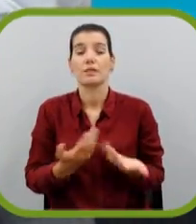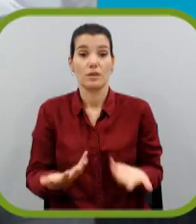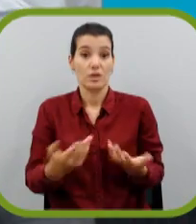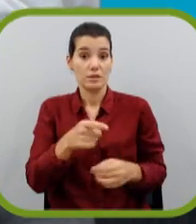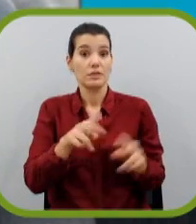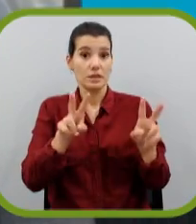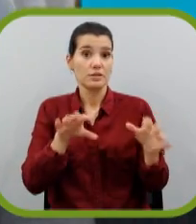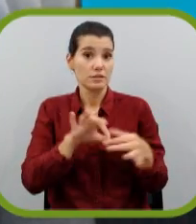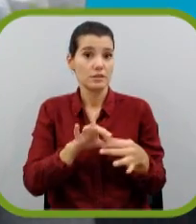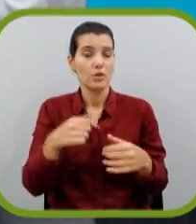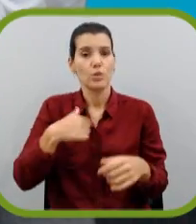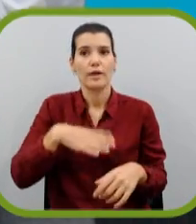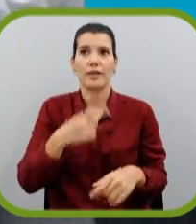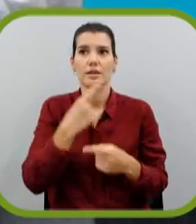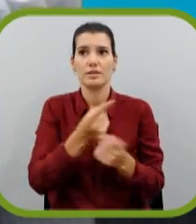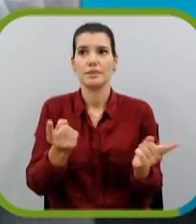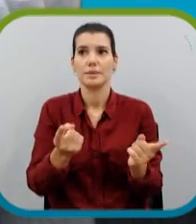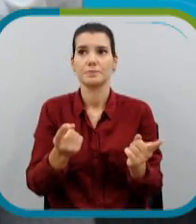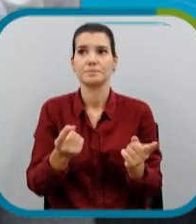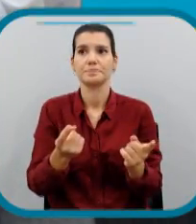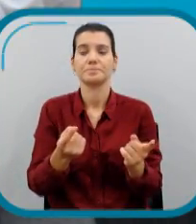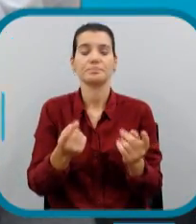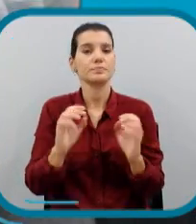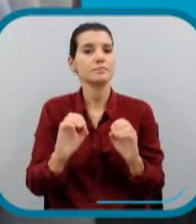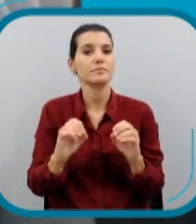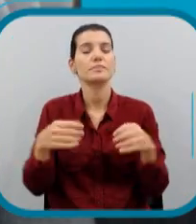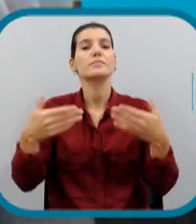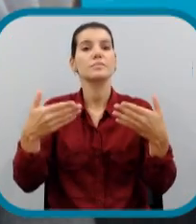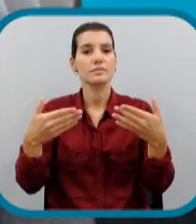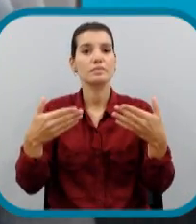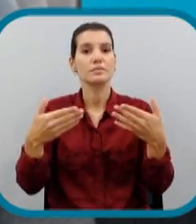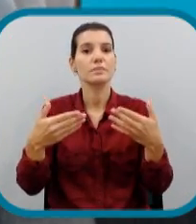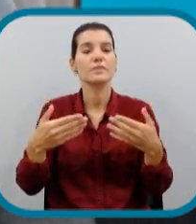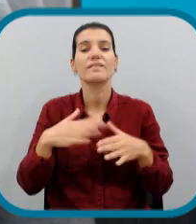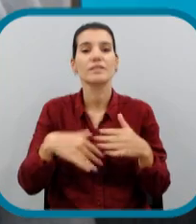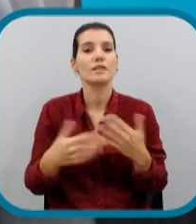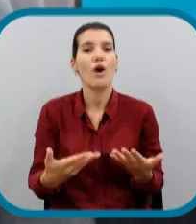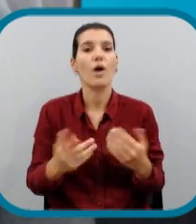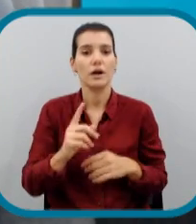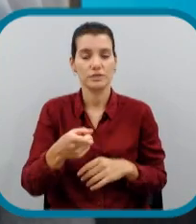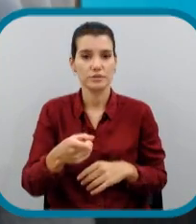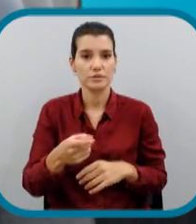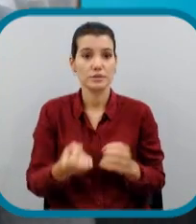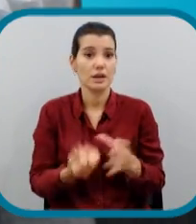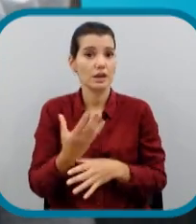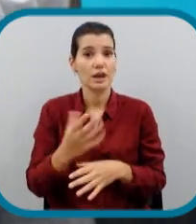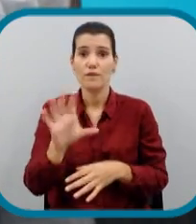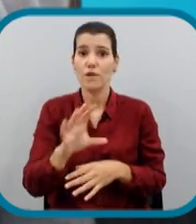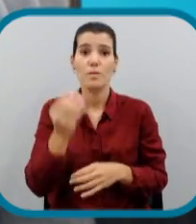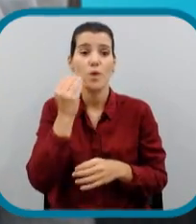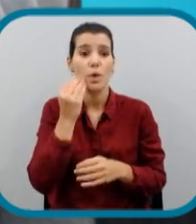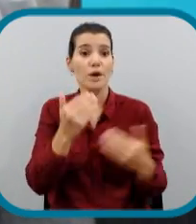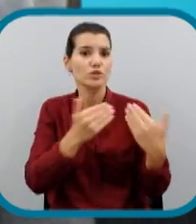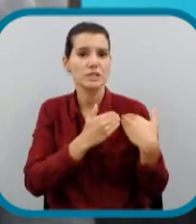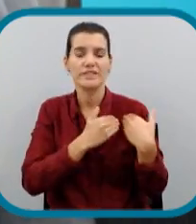pedra. Ora bem, nesta matéria, eu quero dizer assim, a principal coisa a fazer neste momento